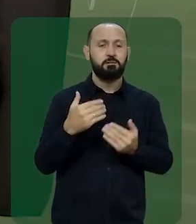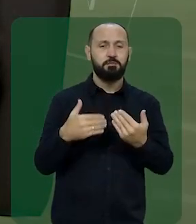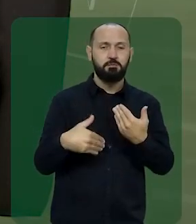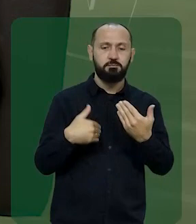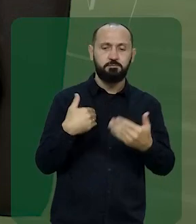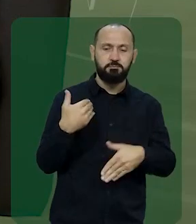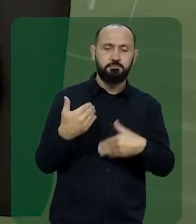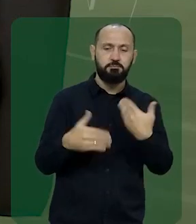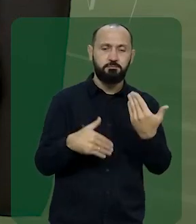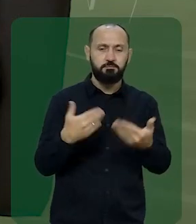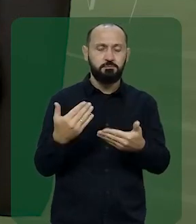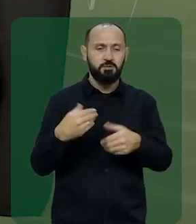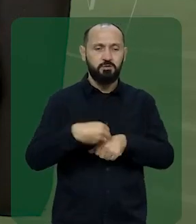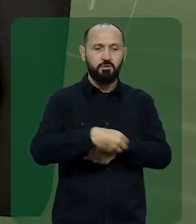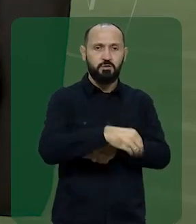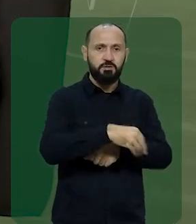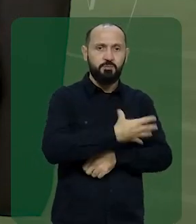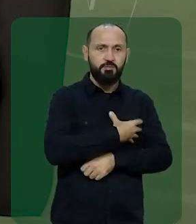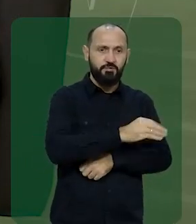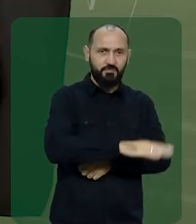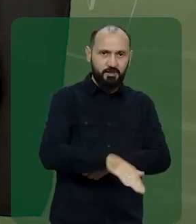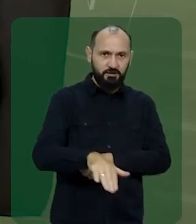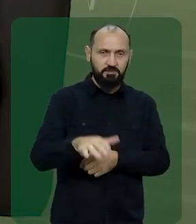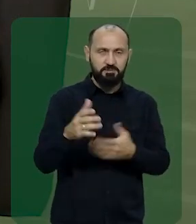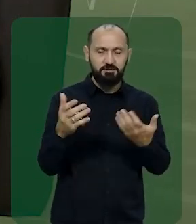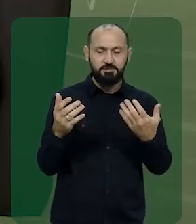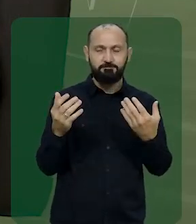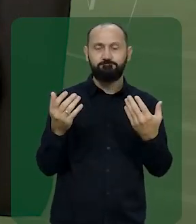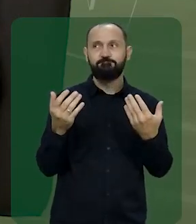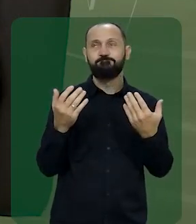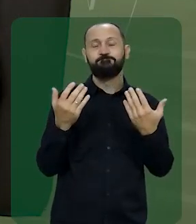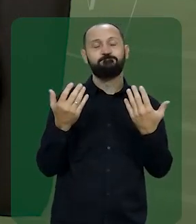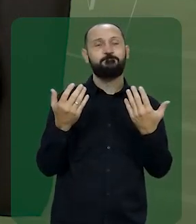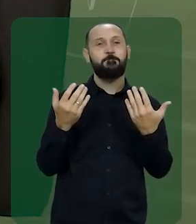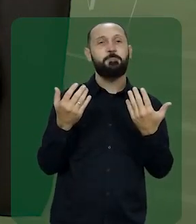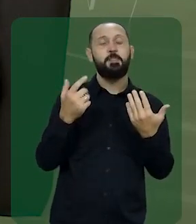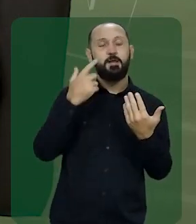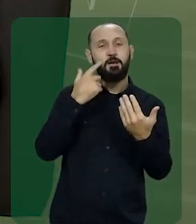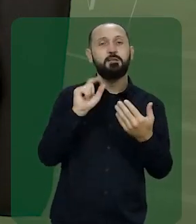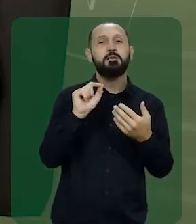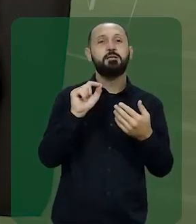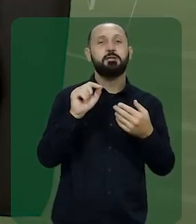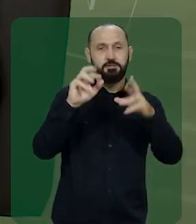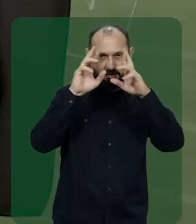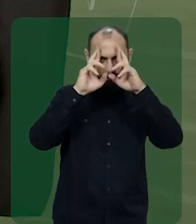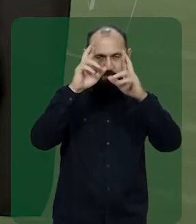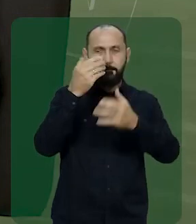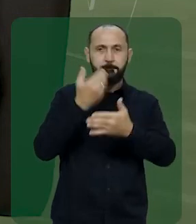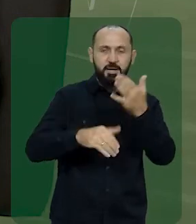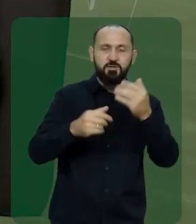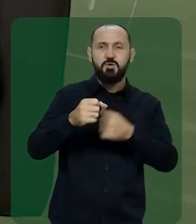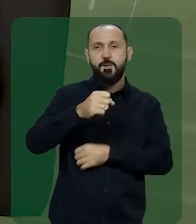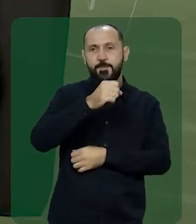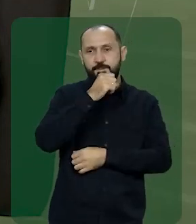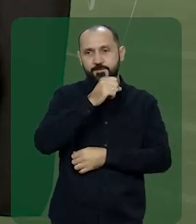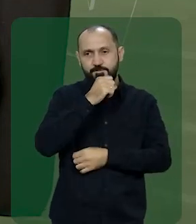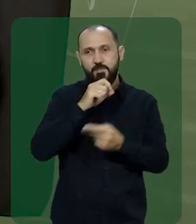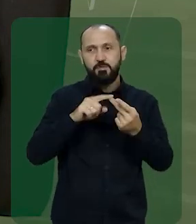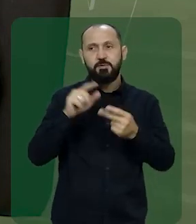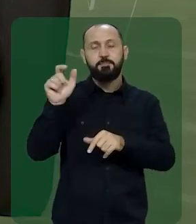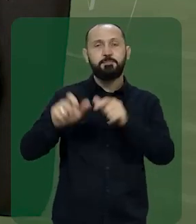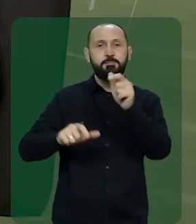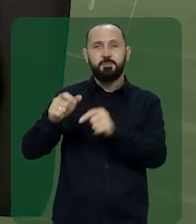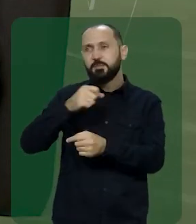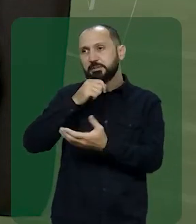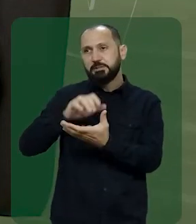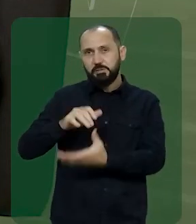estão preocupados em trabalhar, em conquistar, cada vez mais em ter, e a gente vai passando isso algumas vezes